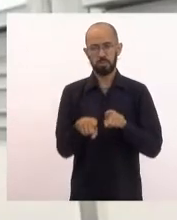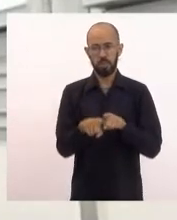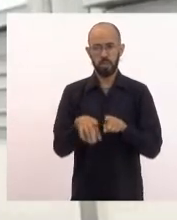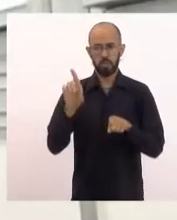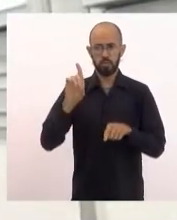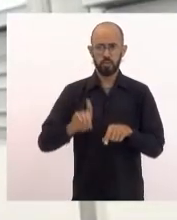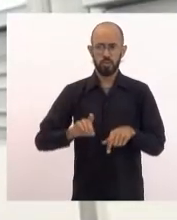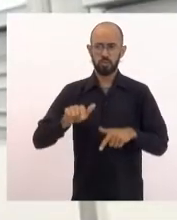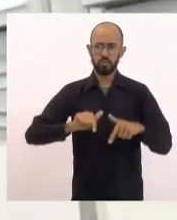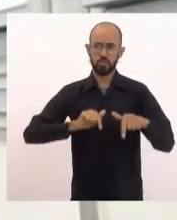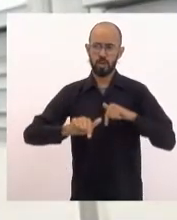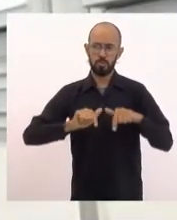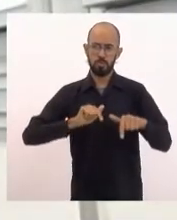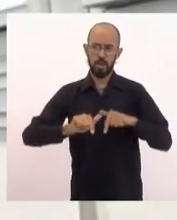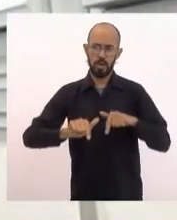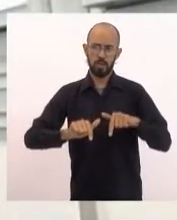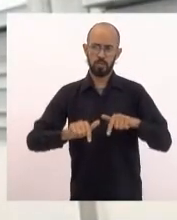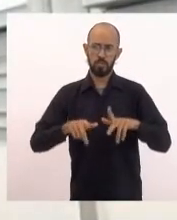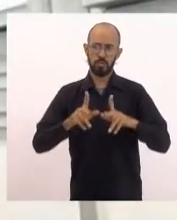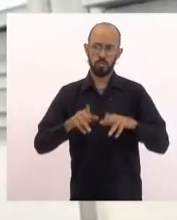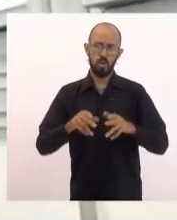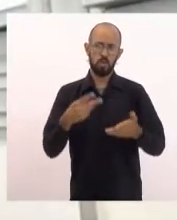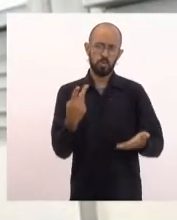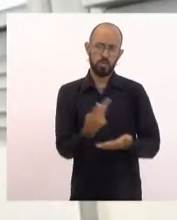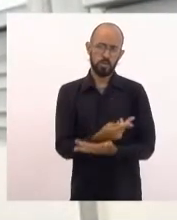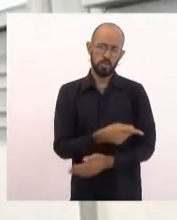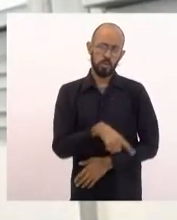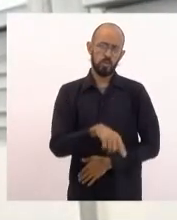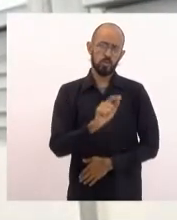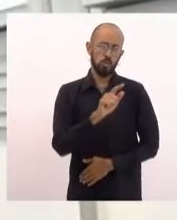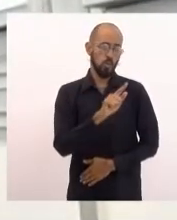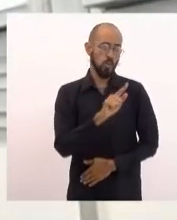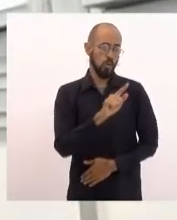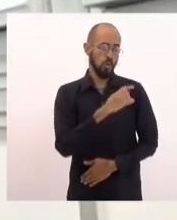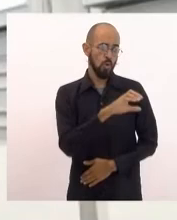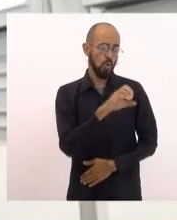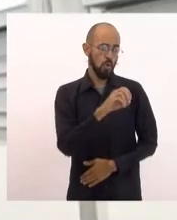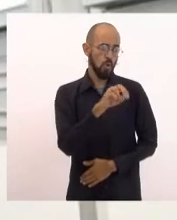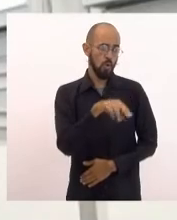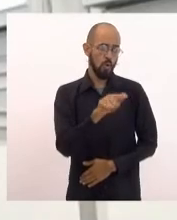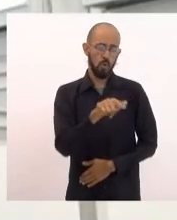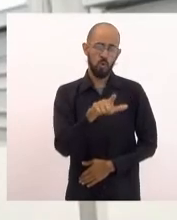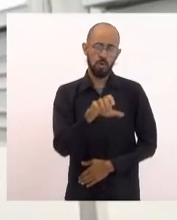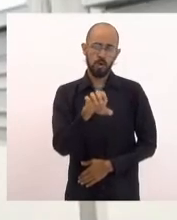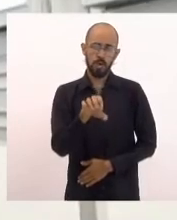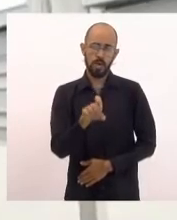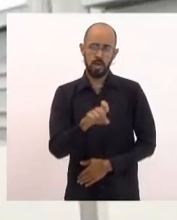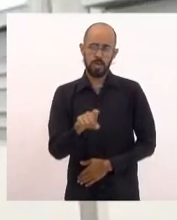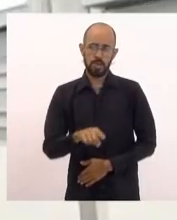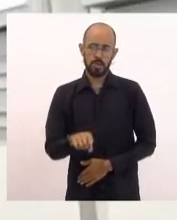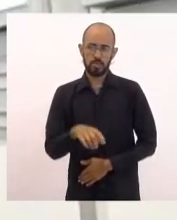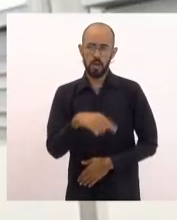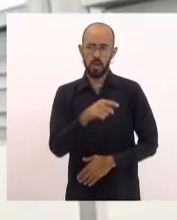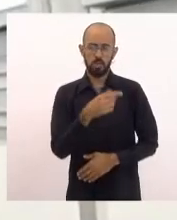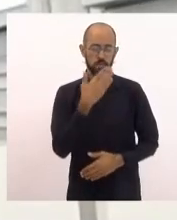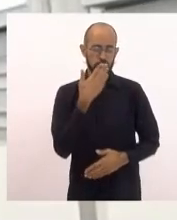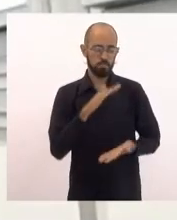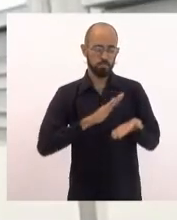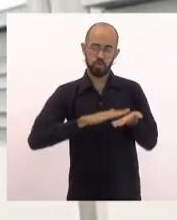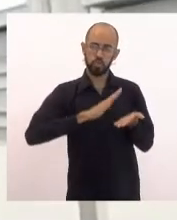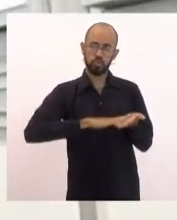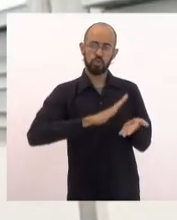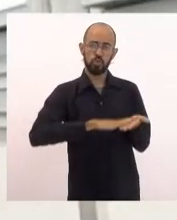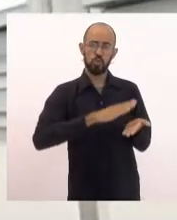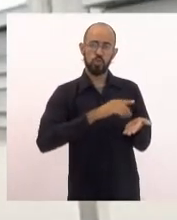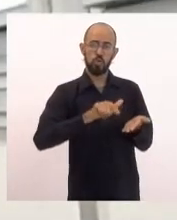do congolês Moi, né, que ao cobrar as suas diárias foi executado brutalmente,